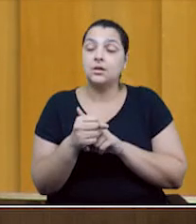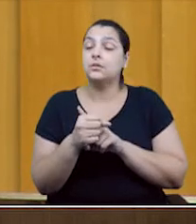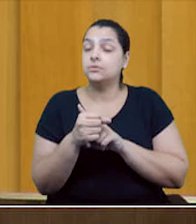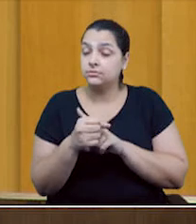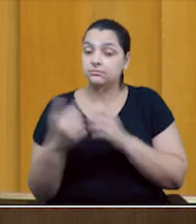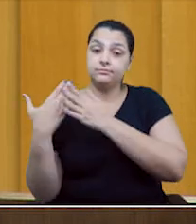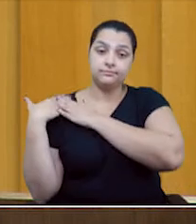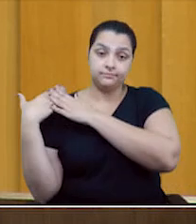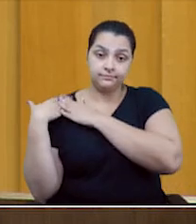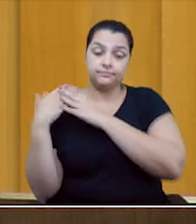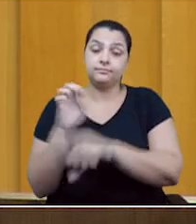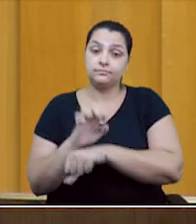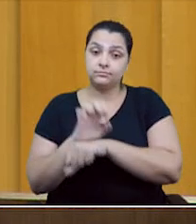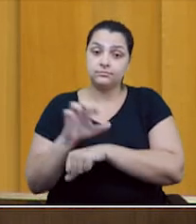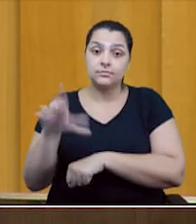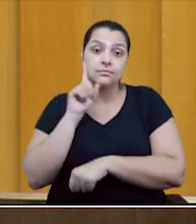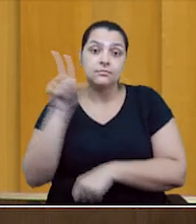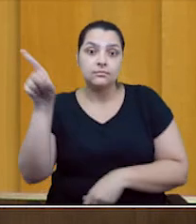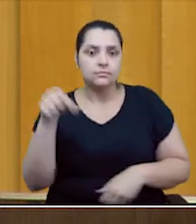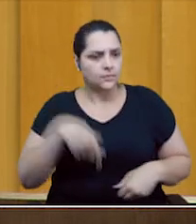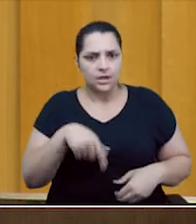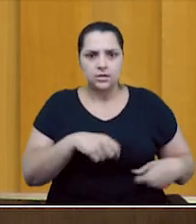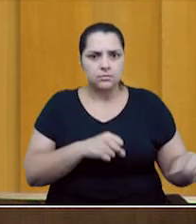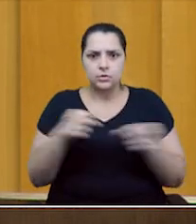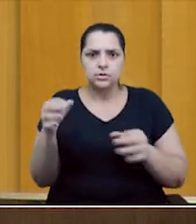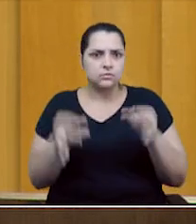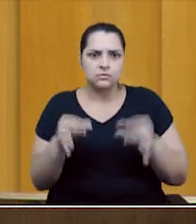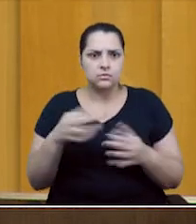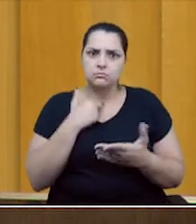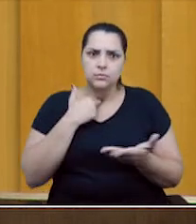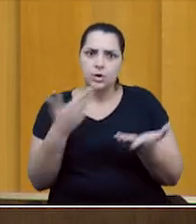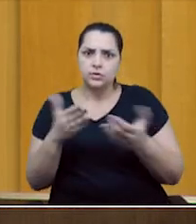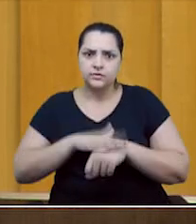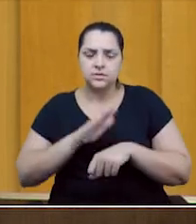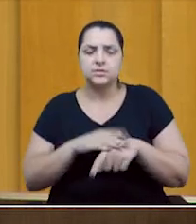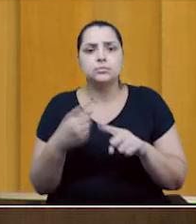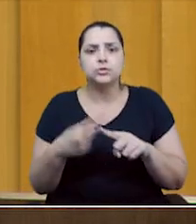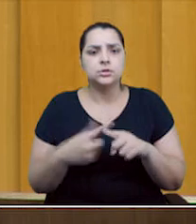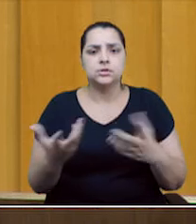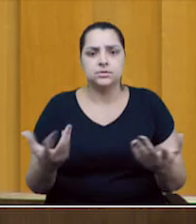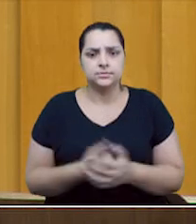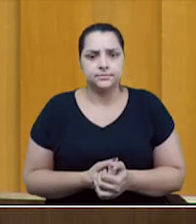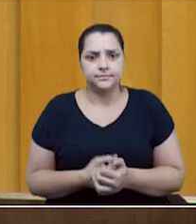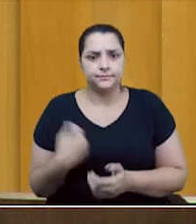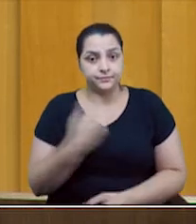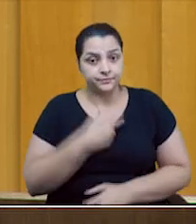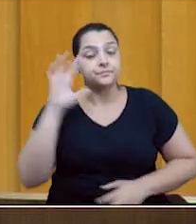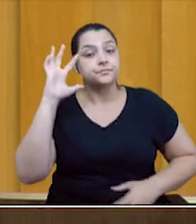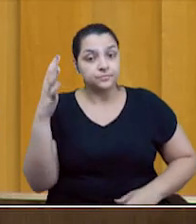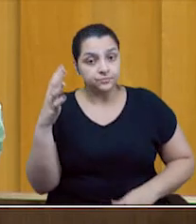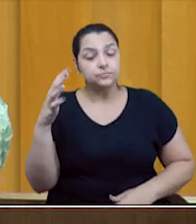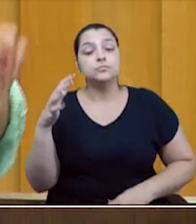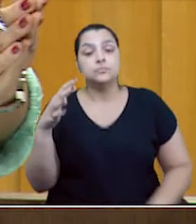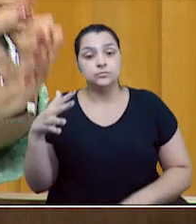do Estado americano, porque nós, o Poder Judiciário, também não podemos agir dessa forma. O nosso papel é solucionar o conflito, mas